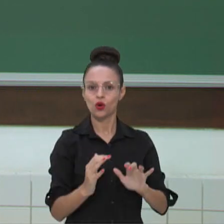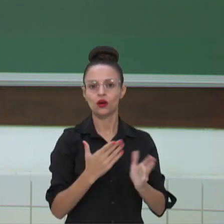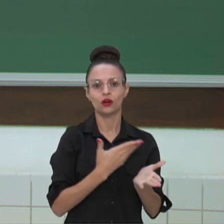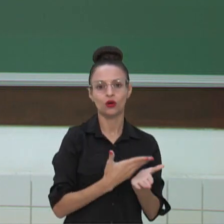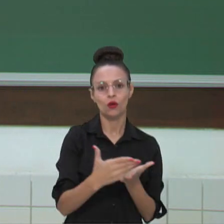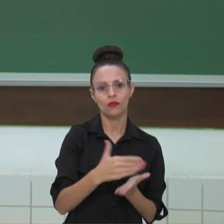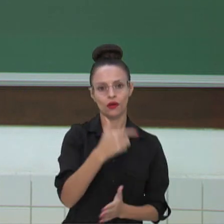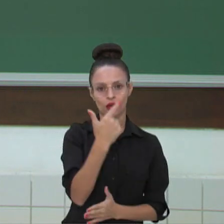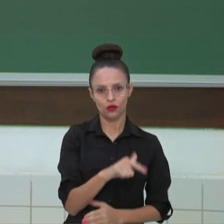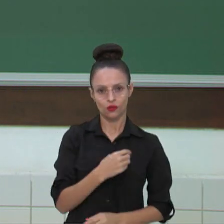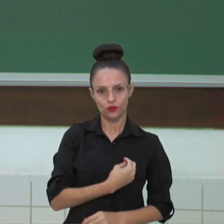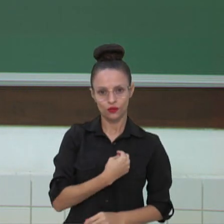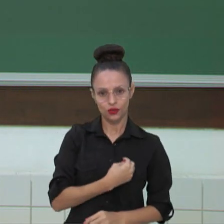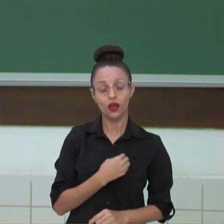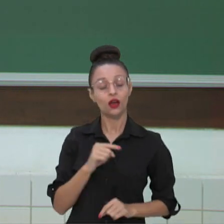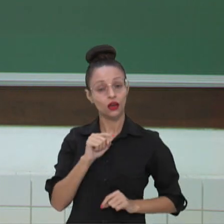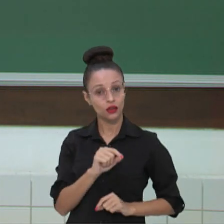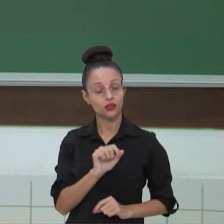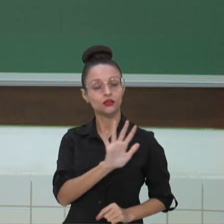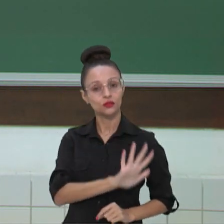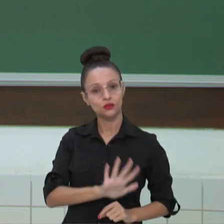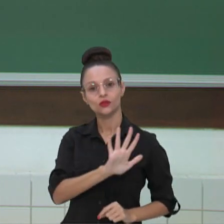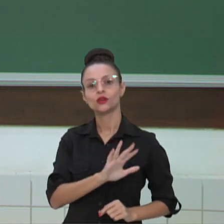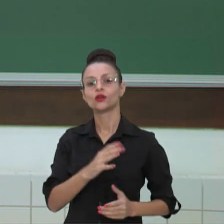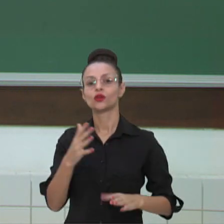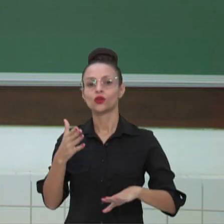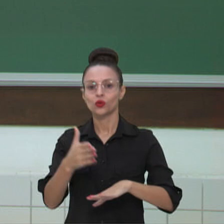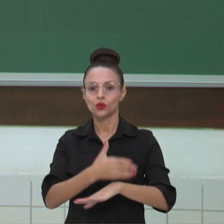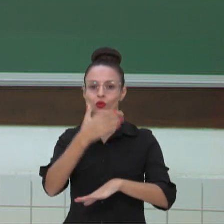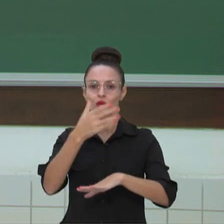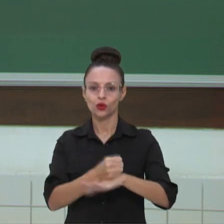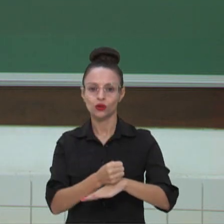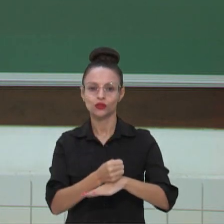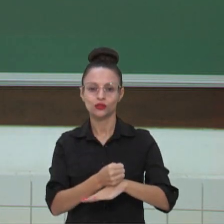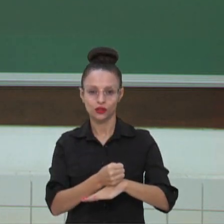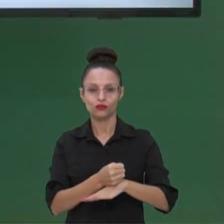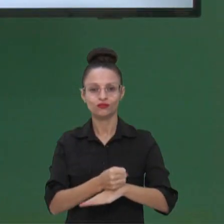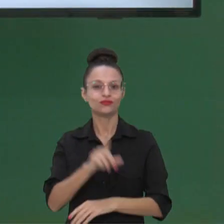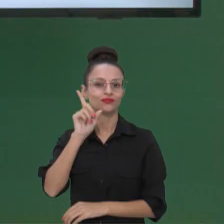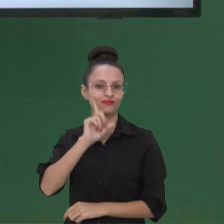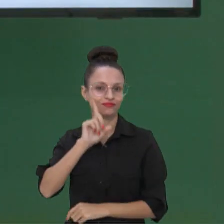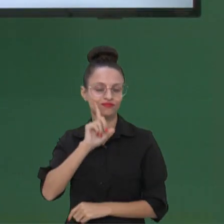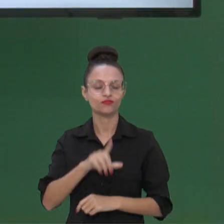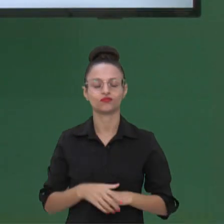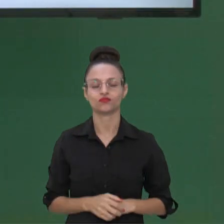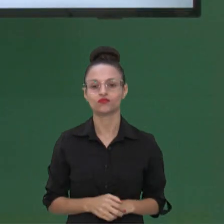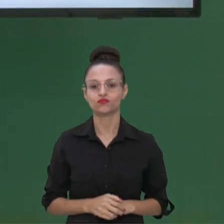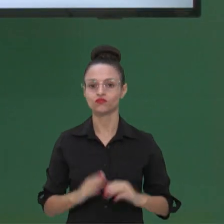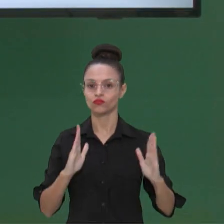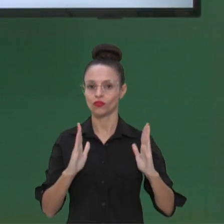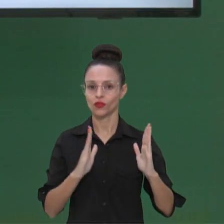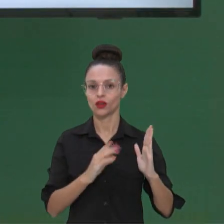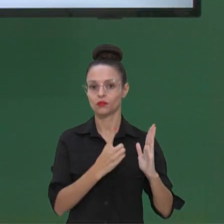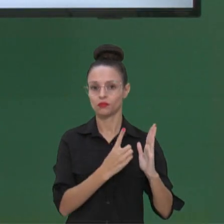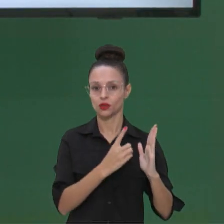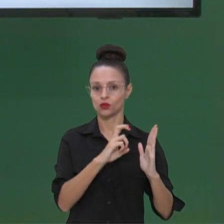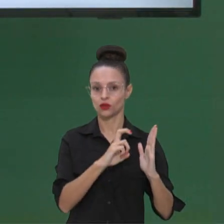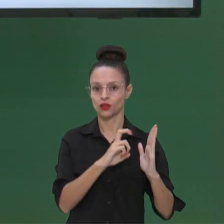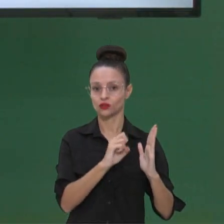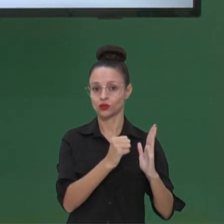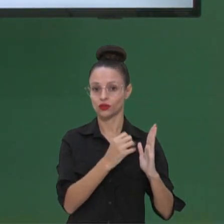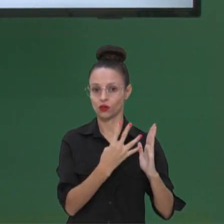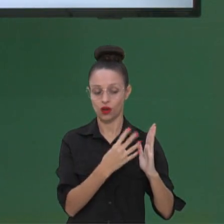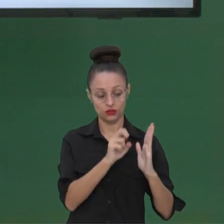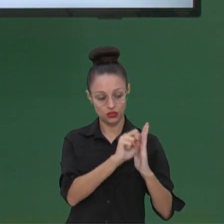a vida. E é nesse cenário a colonização da América inglesa. Entre 1584, século